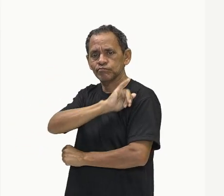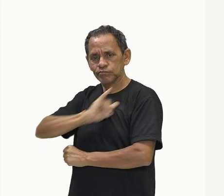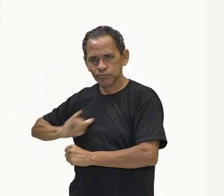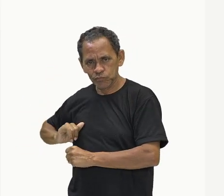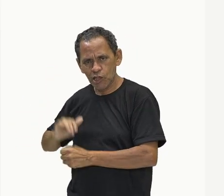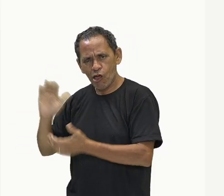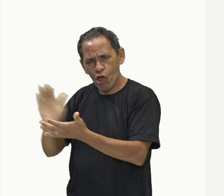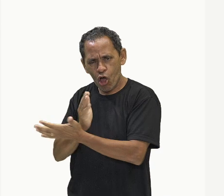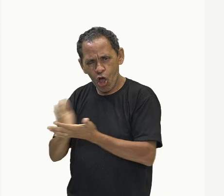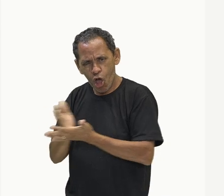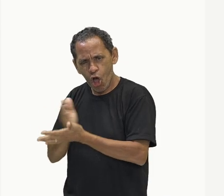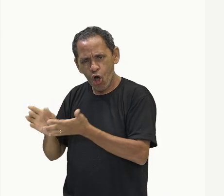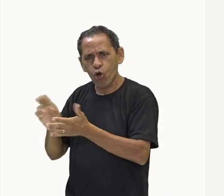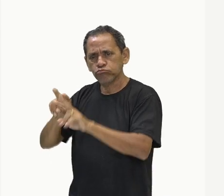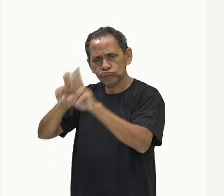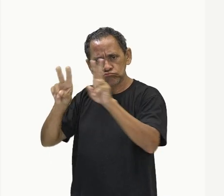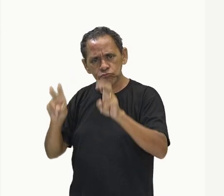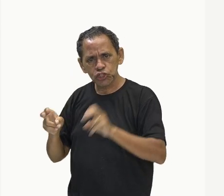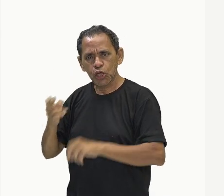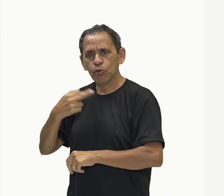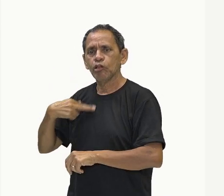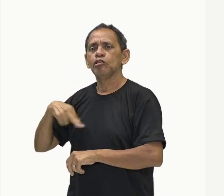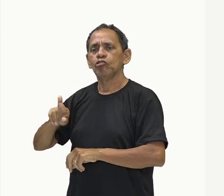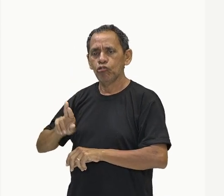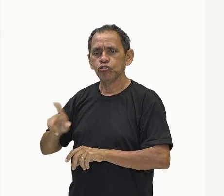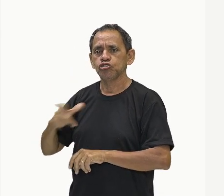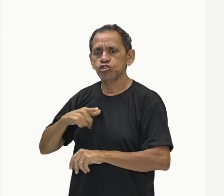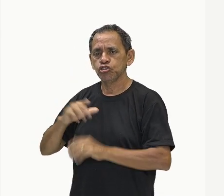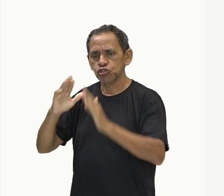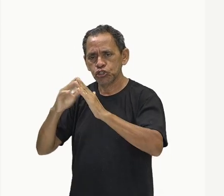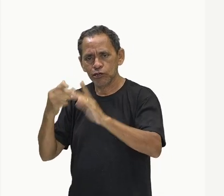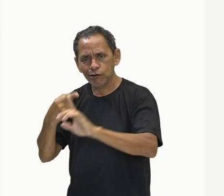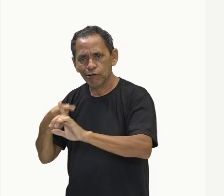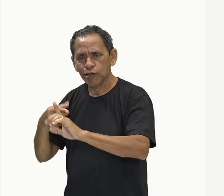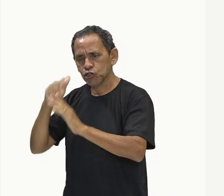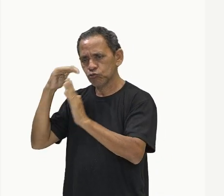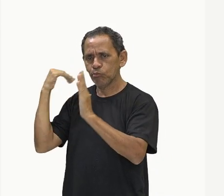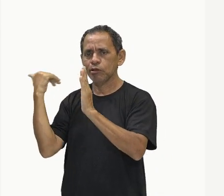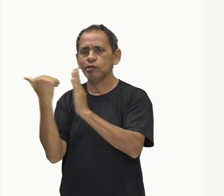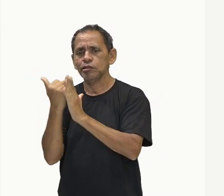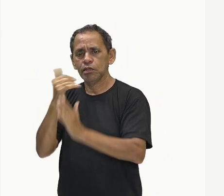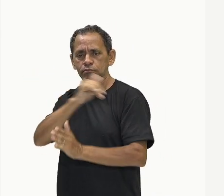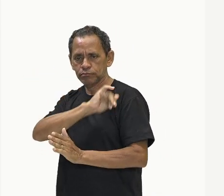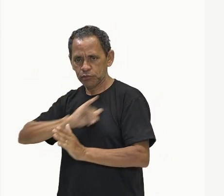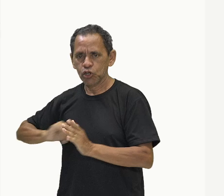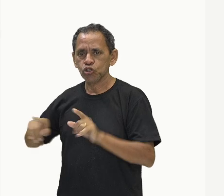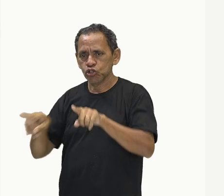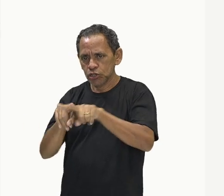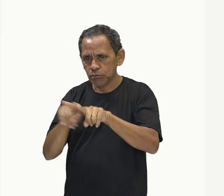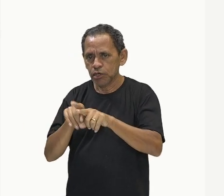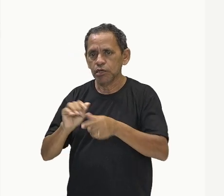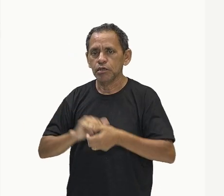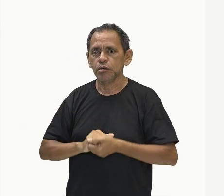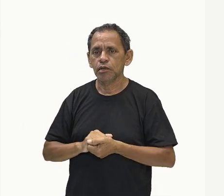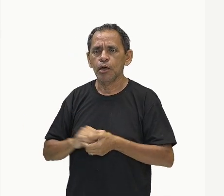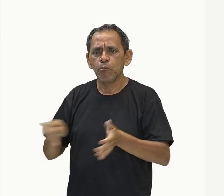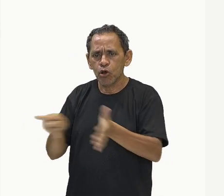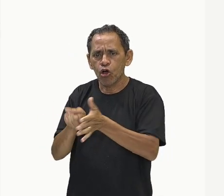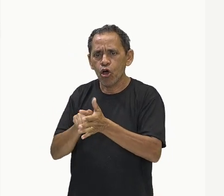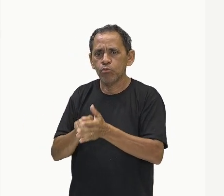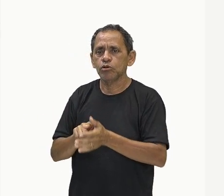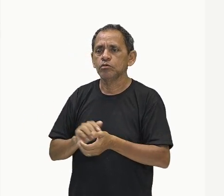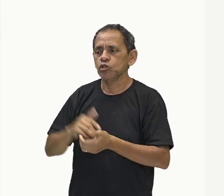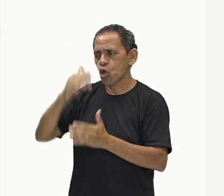questões religiosas, tinham a sua igreja submetida ao próprio imperador. E isso, obviamente, não agradava